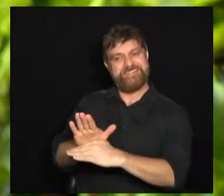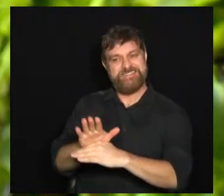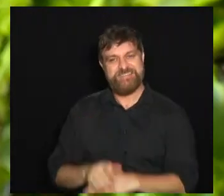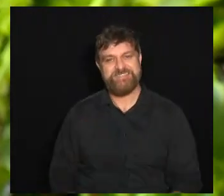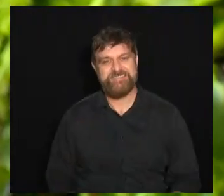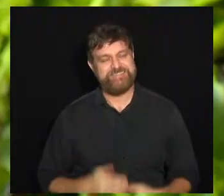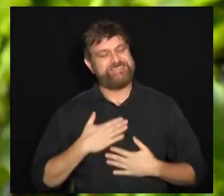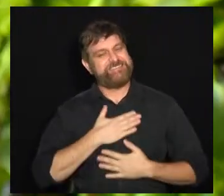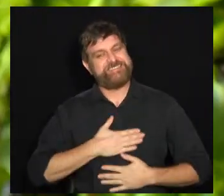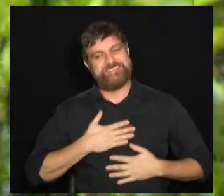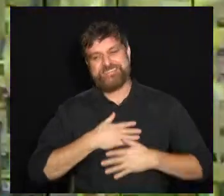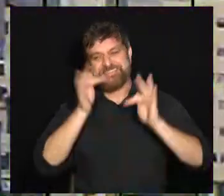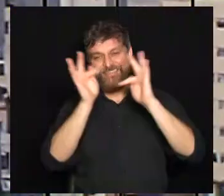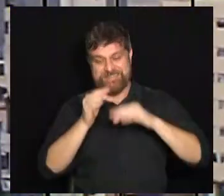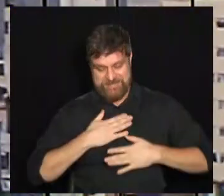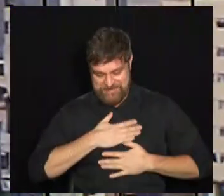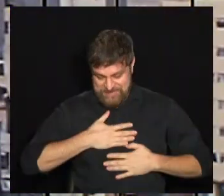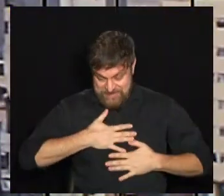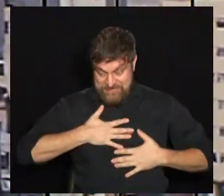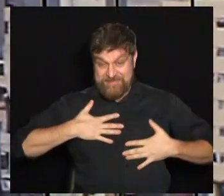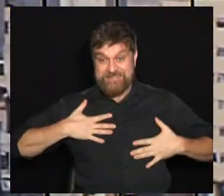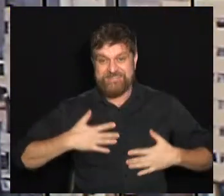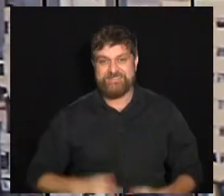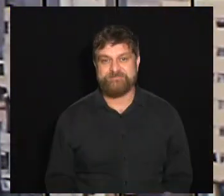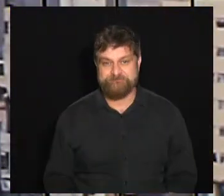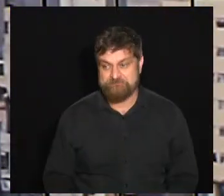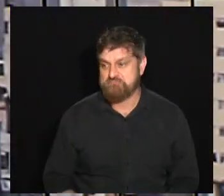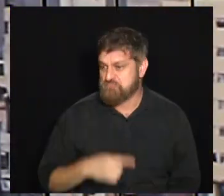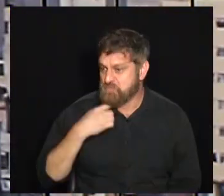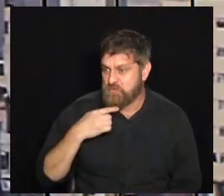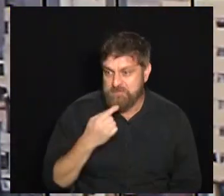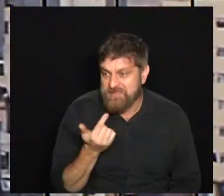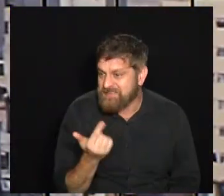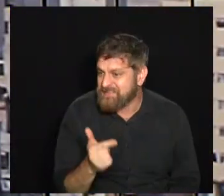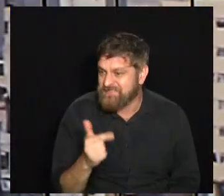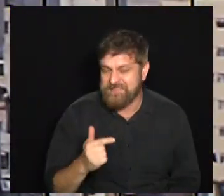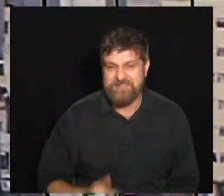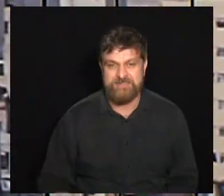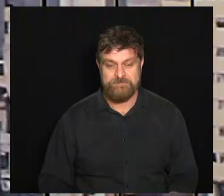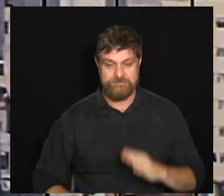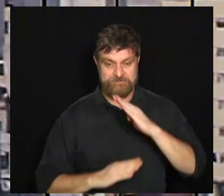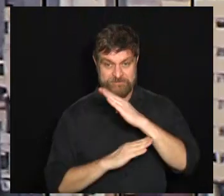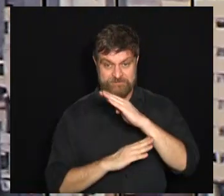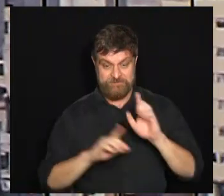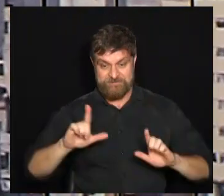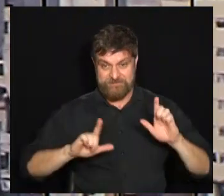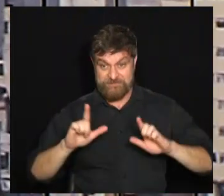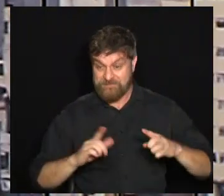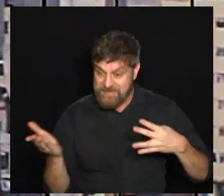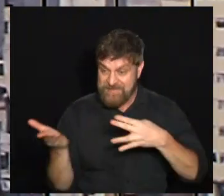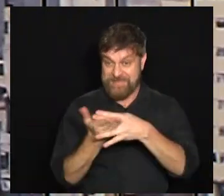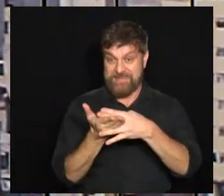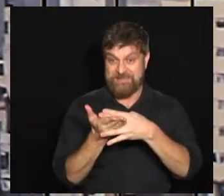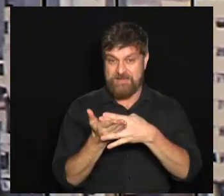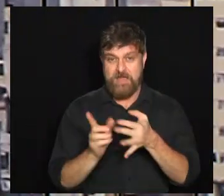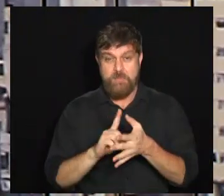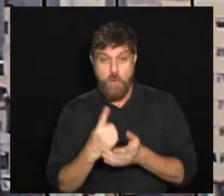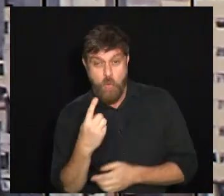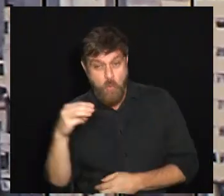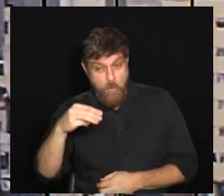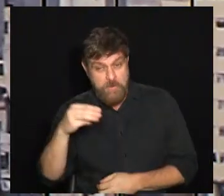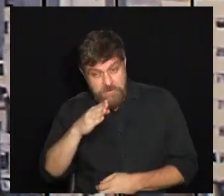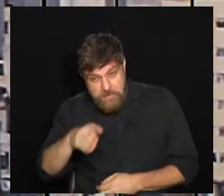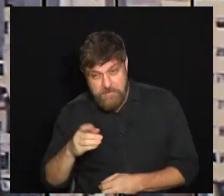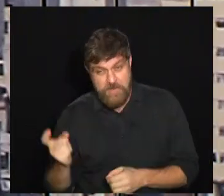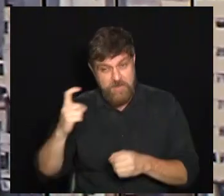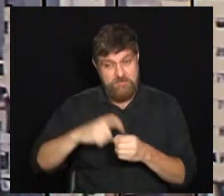bem feliz. Sem sombra de dúvidas, né? O Jornal Câmara Notícia faz uma pausa e volta em 1 minuto e